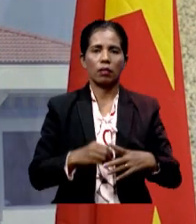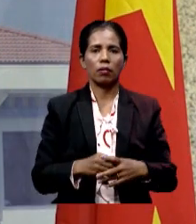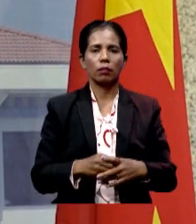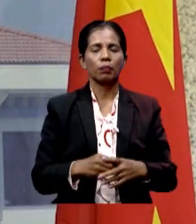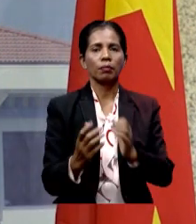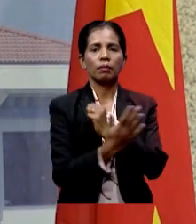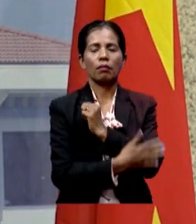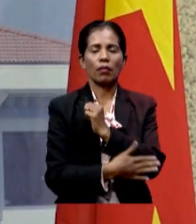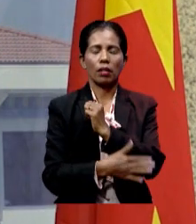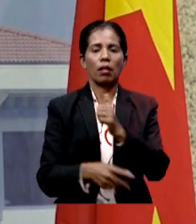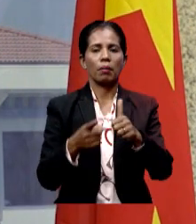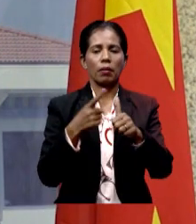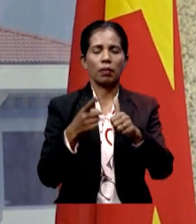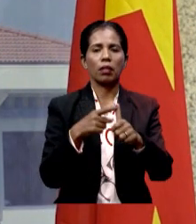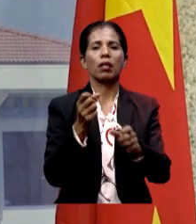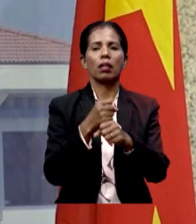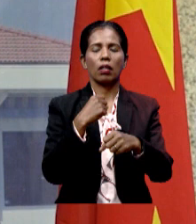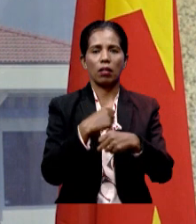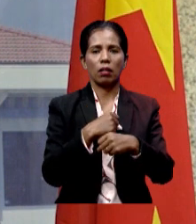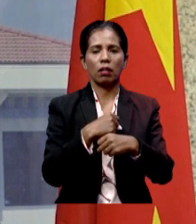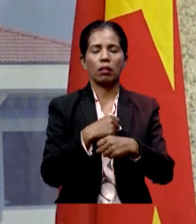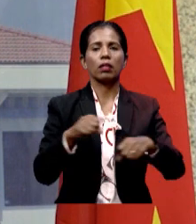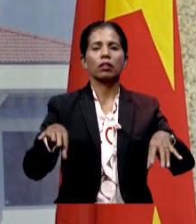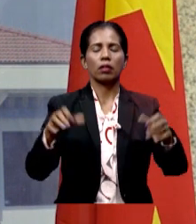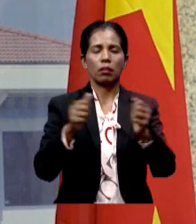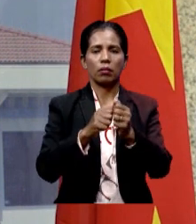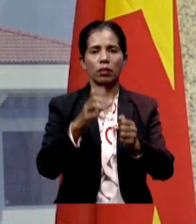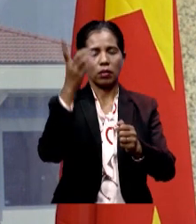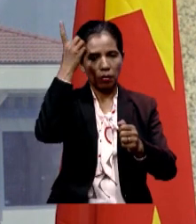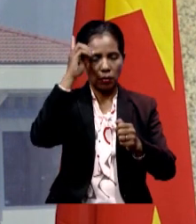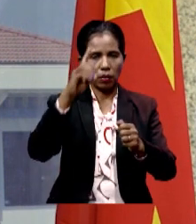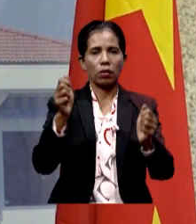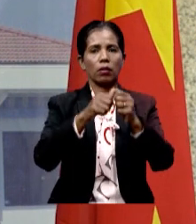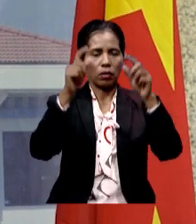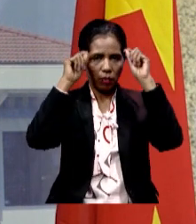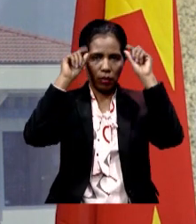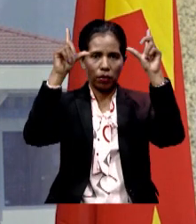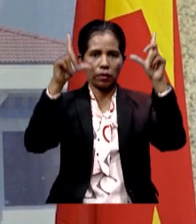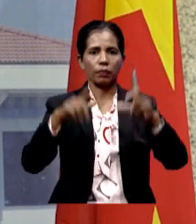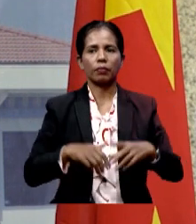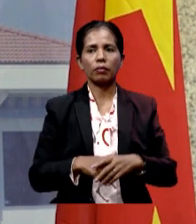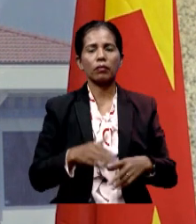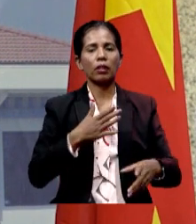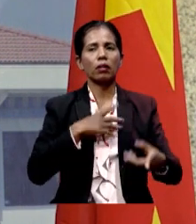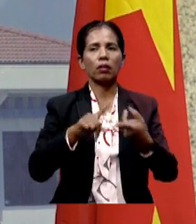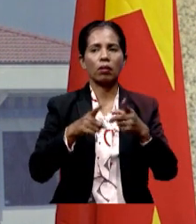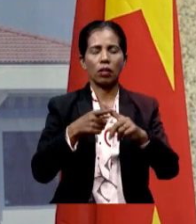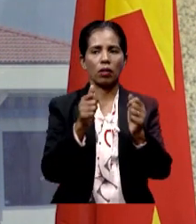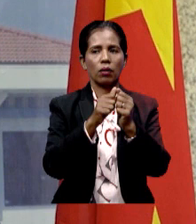nação da buluk nebe mak halo relação diplomático ho Timor Leste. Hau ni colega hau